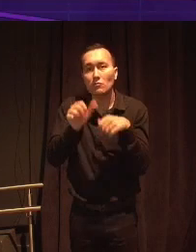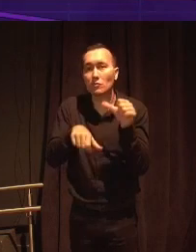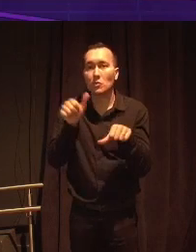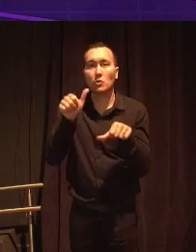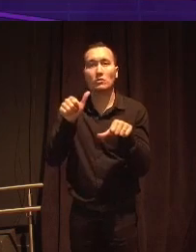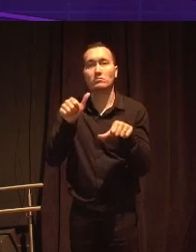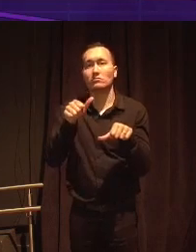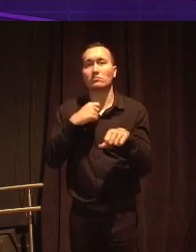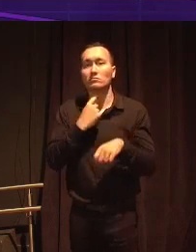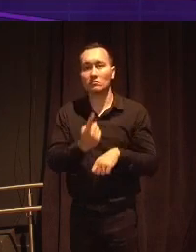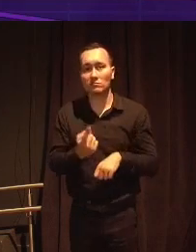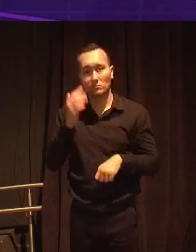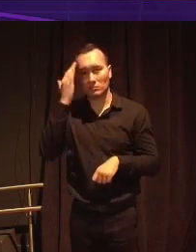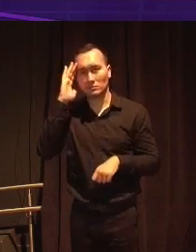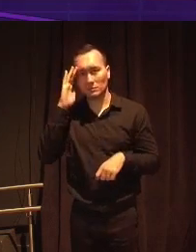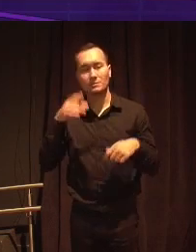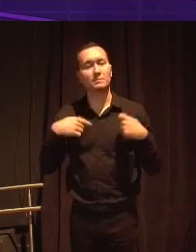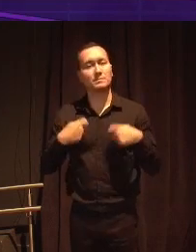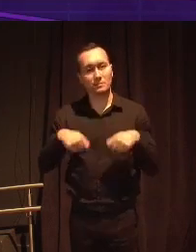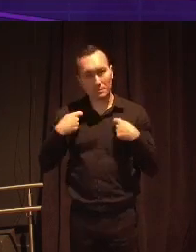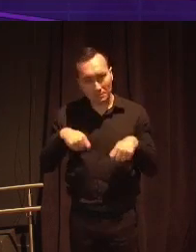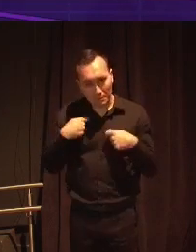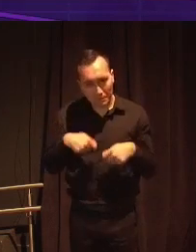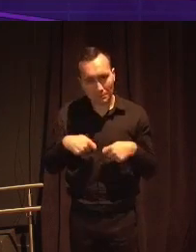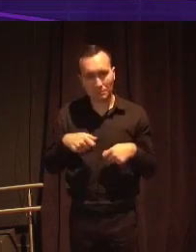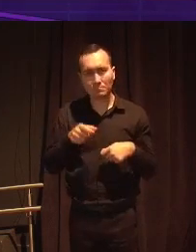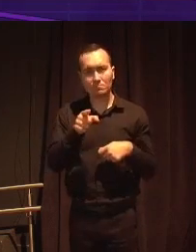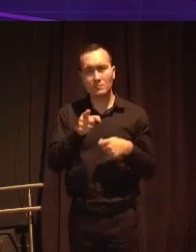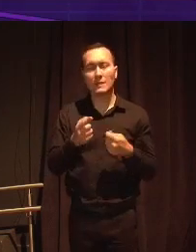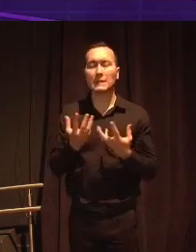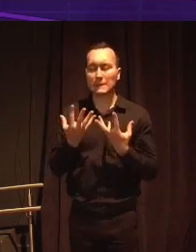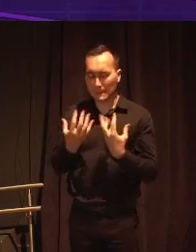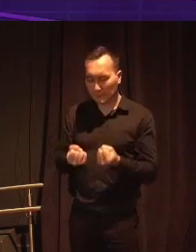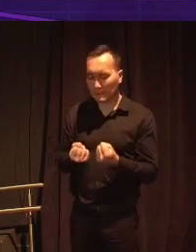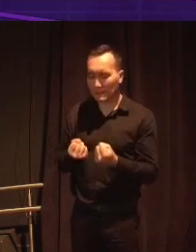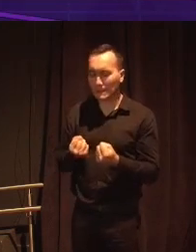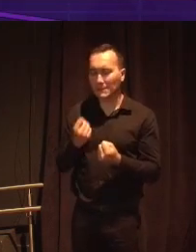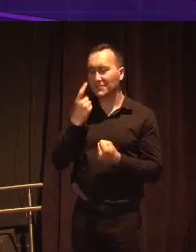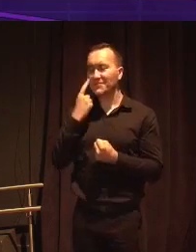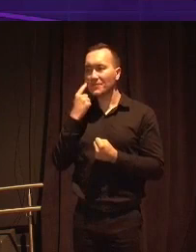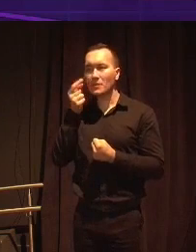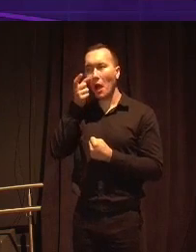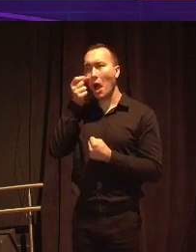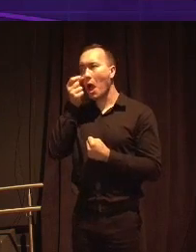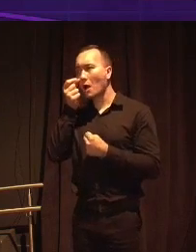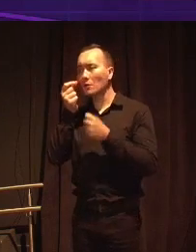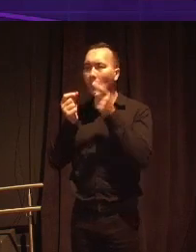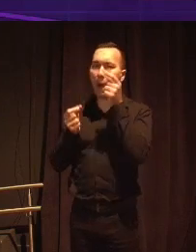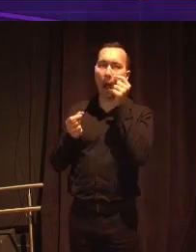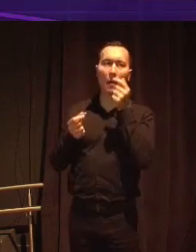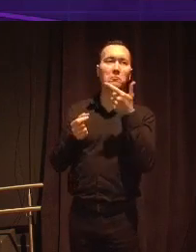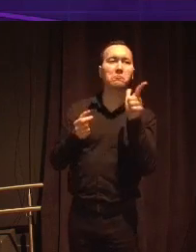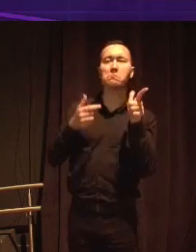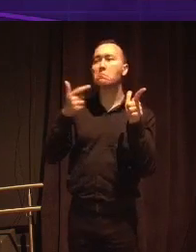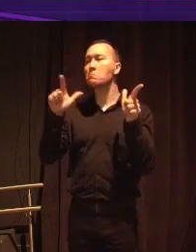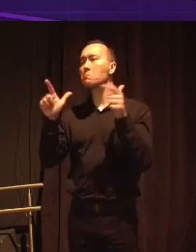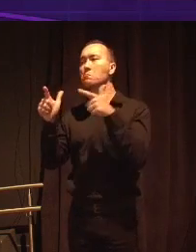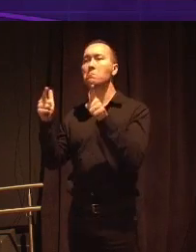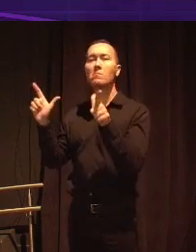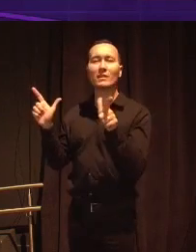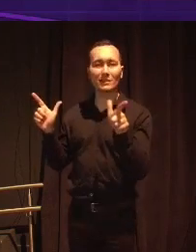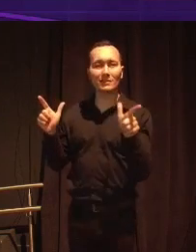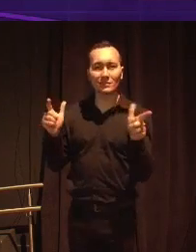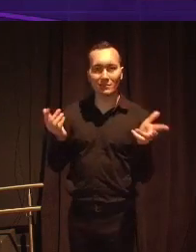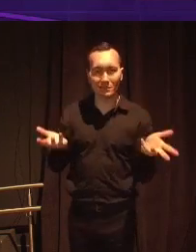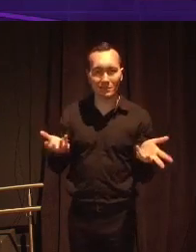A gente tem que sair desse lugar das certezas absolutas, onde só tem uma resposta, né? Mas, ao mesmo tempo, não deixando